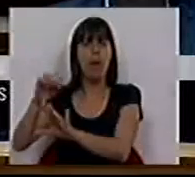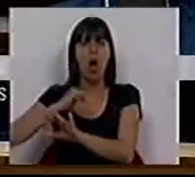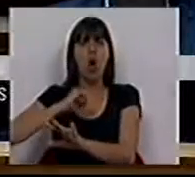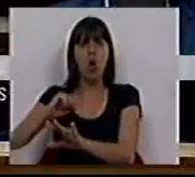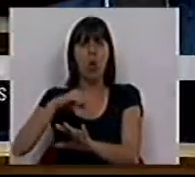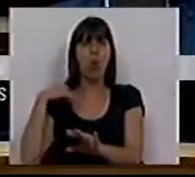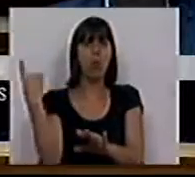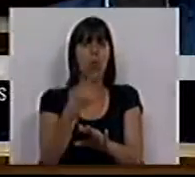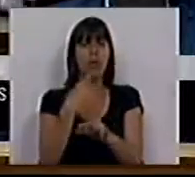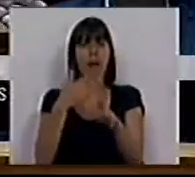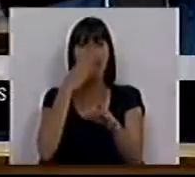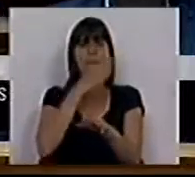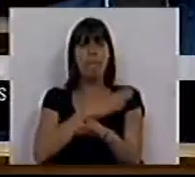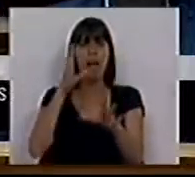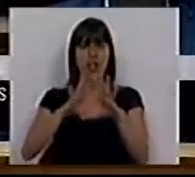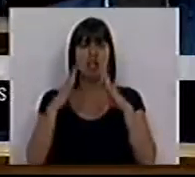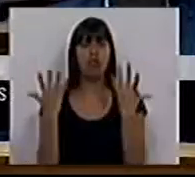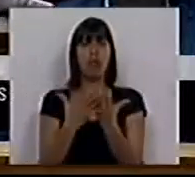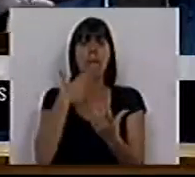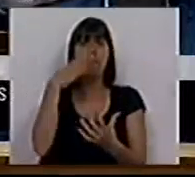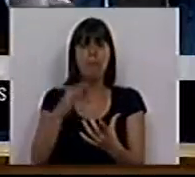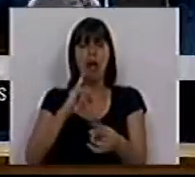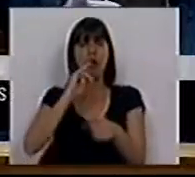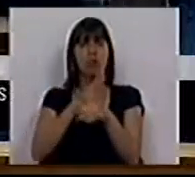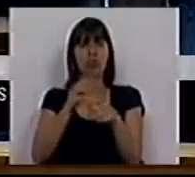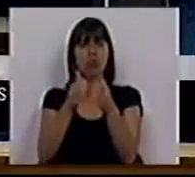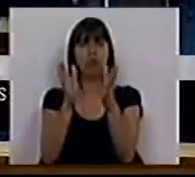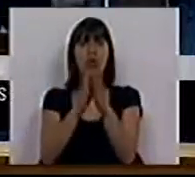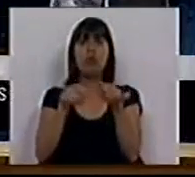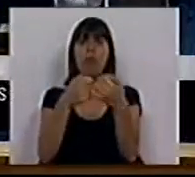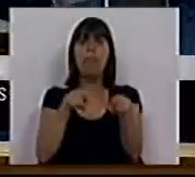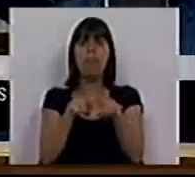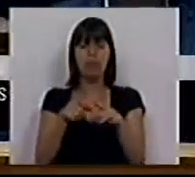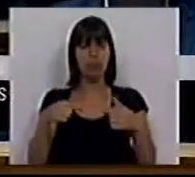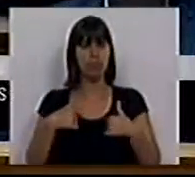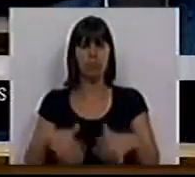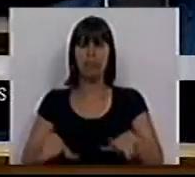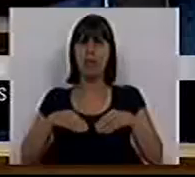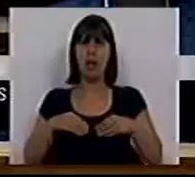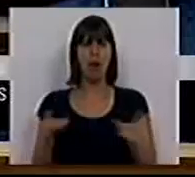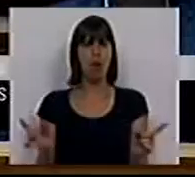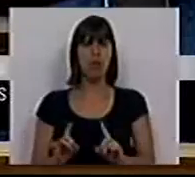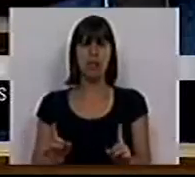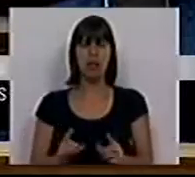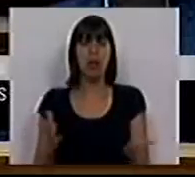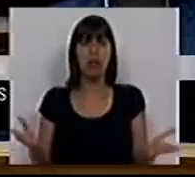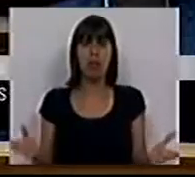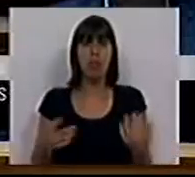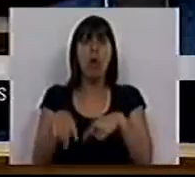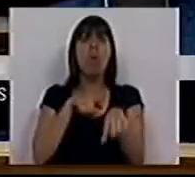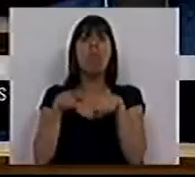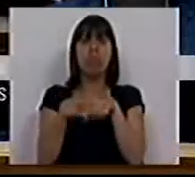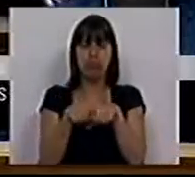contra a prática política geral de todos os outros partidos. E, portanto, nós não aceitamos isso. E, portanto,